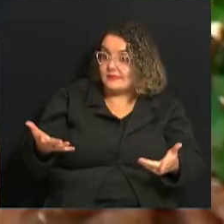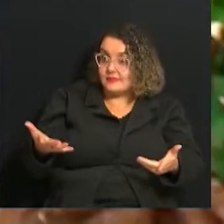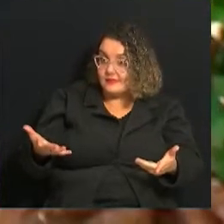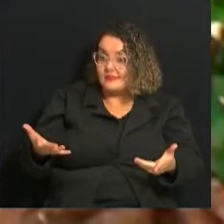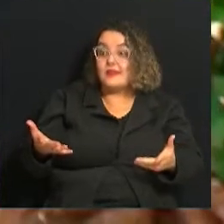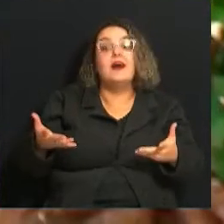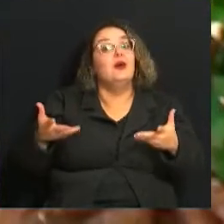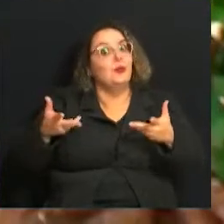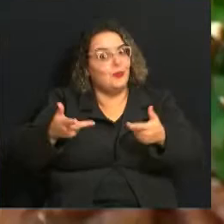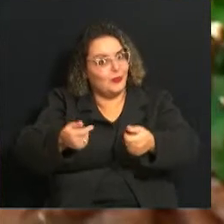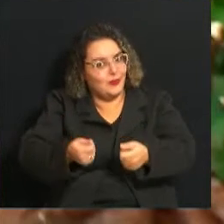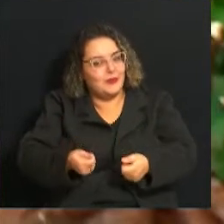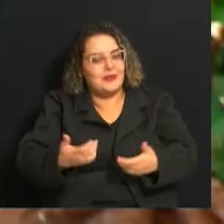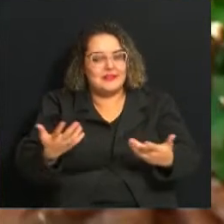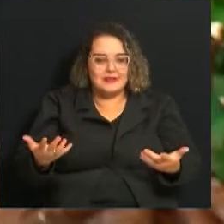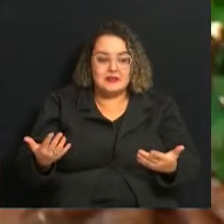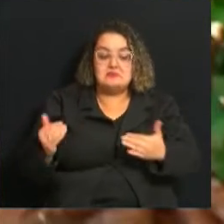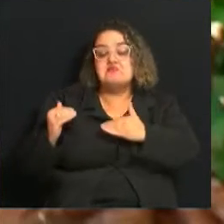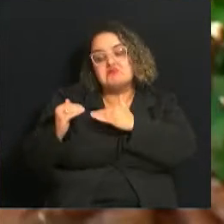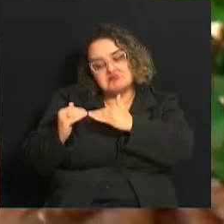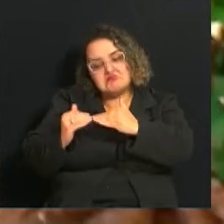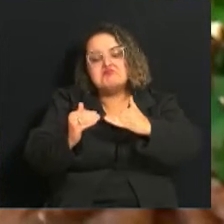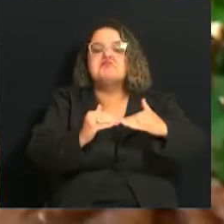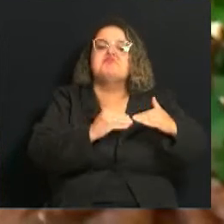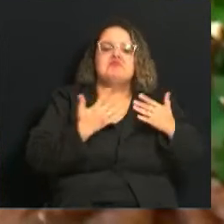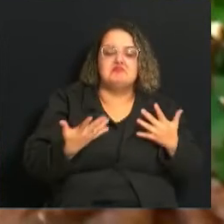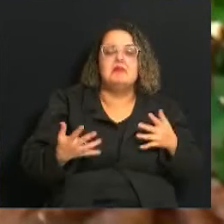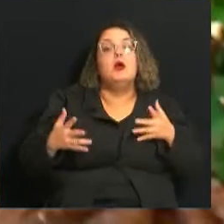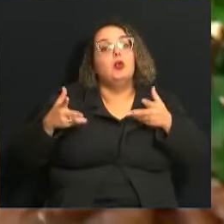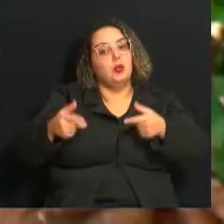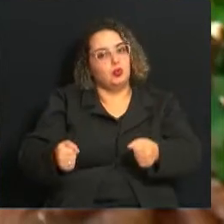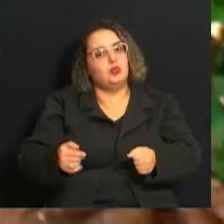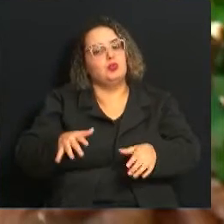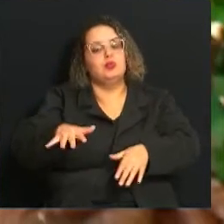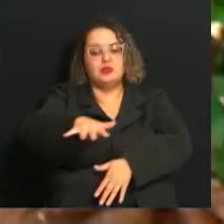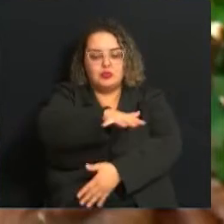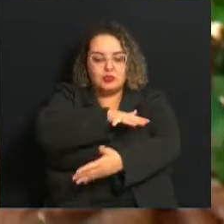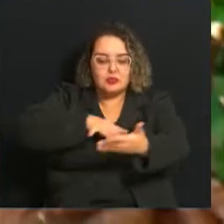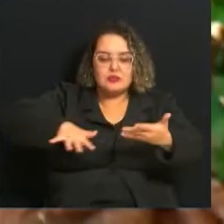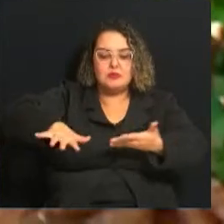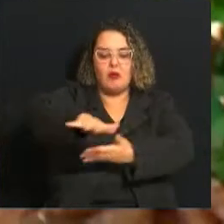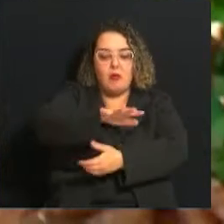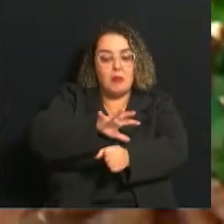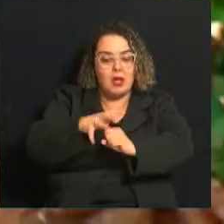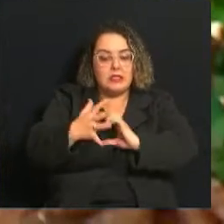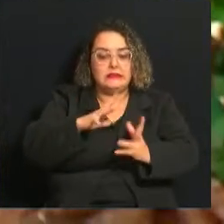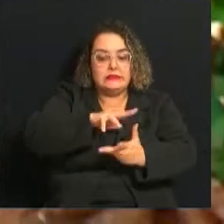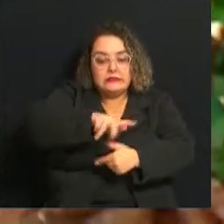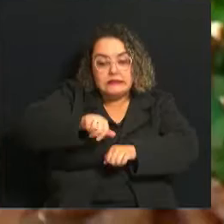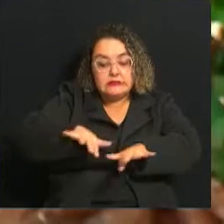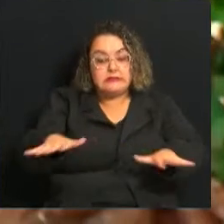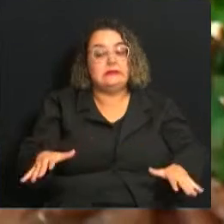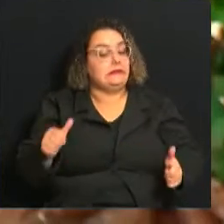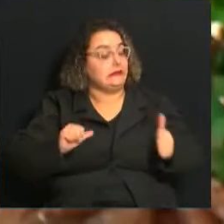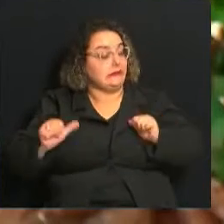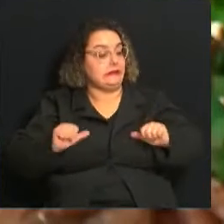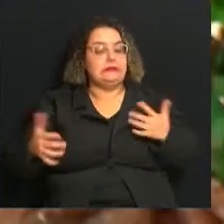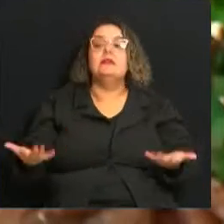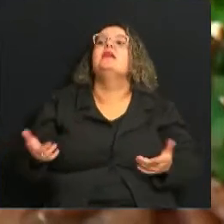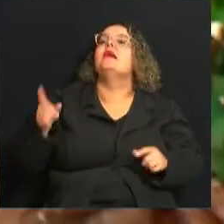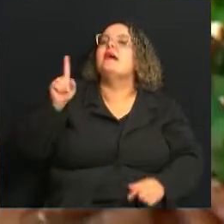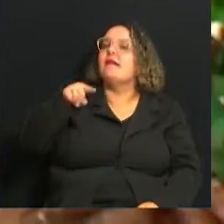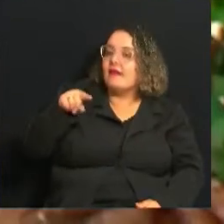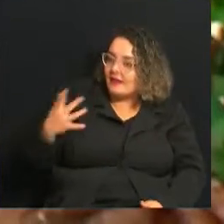todos. Então tem tudo a ver com, né, essa questão que envolve a pandemia, muita gente ficou ansiosa, né, Márcia? Exato. Então, foi